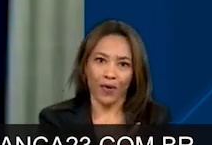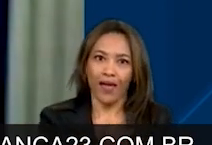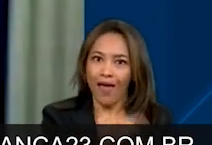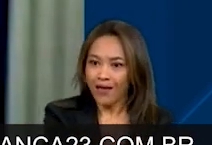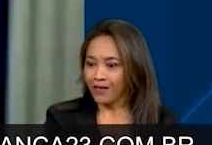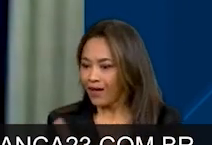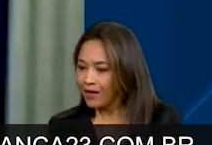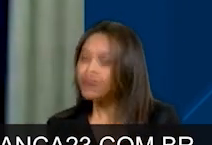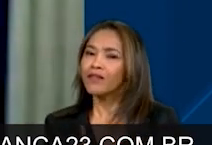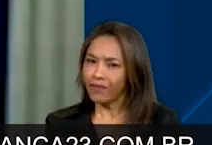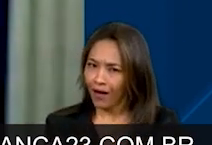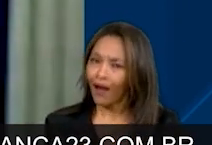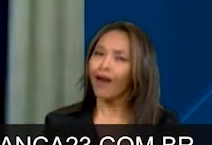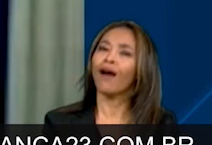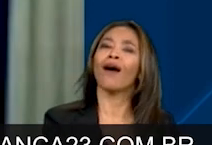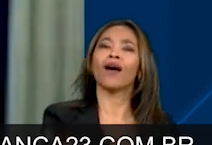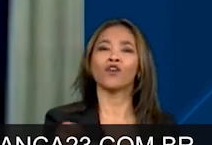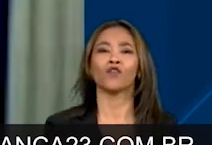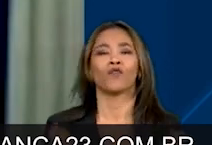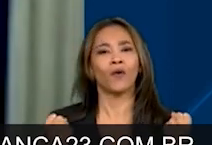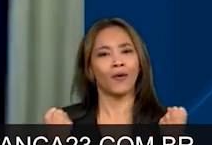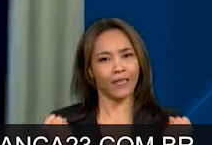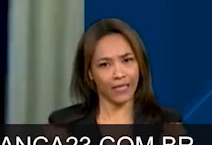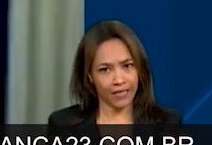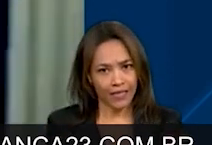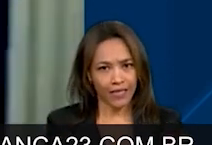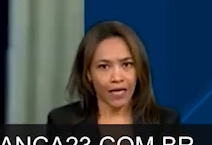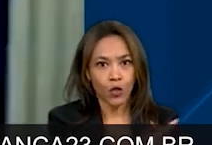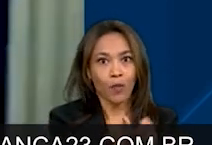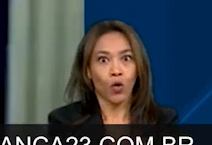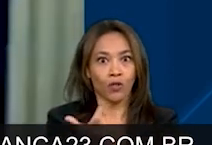esses eventos que vão fortalecer ainda mais o consumo nos lares brasileiros.